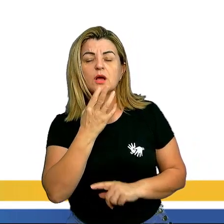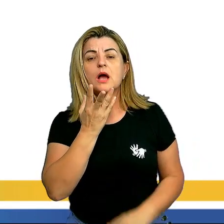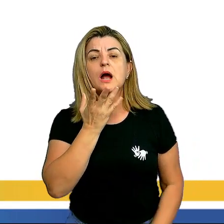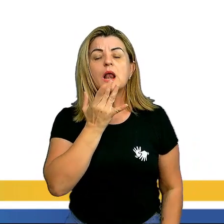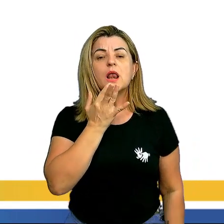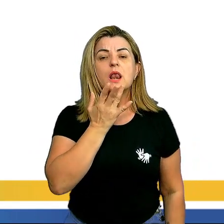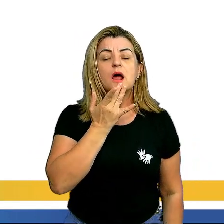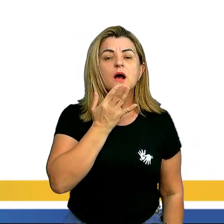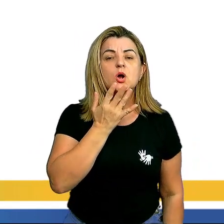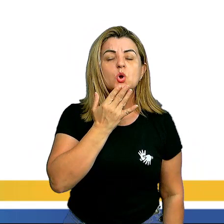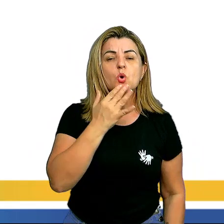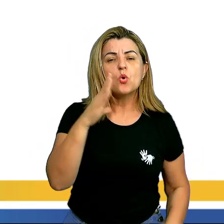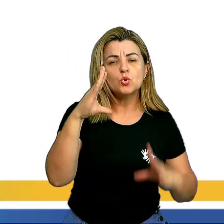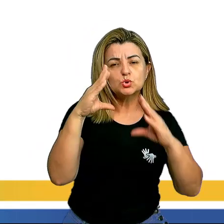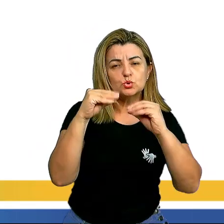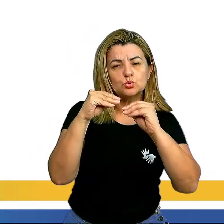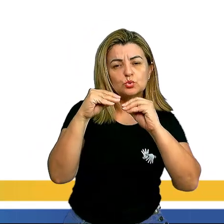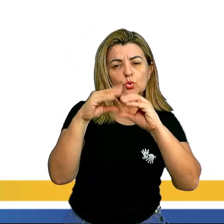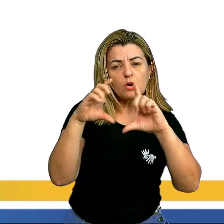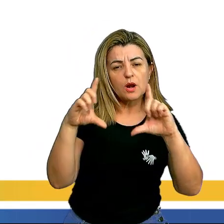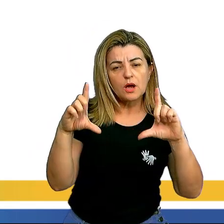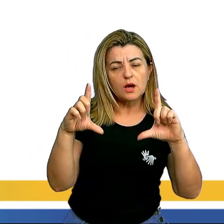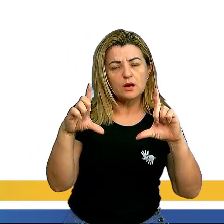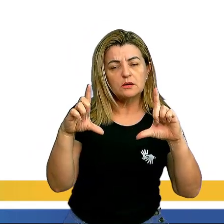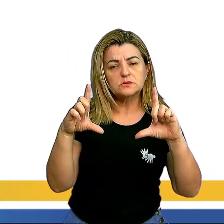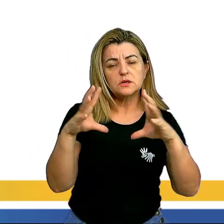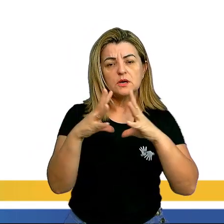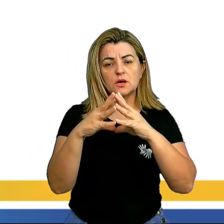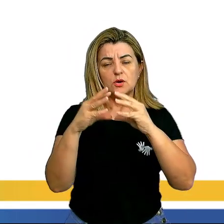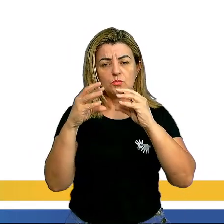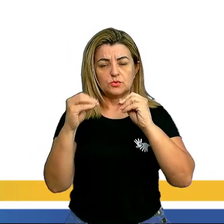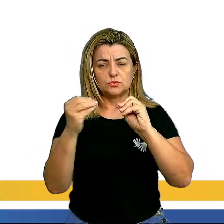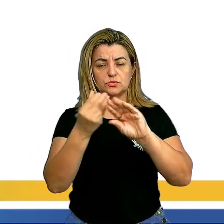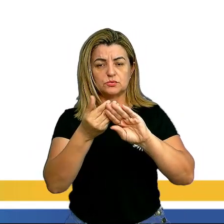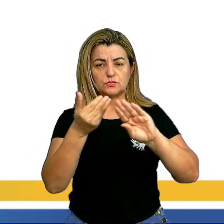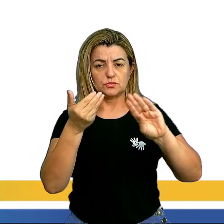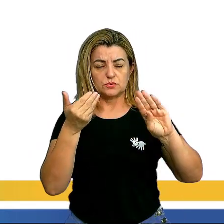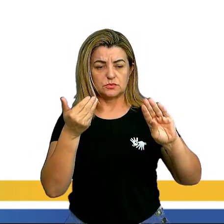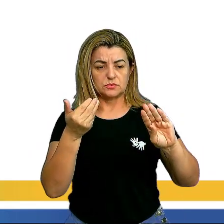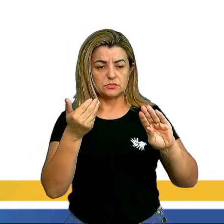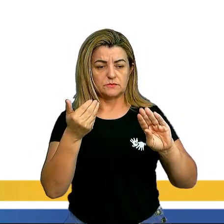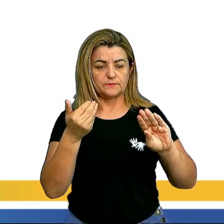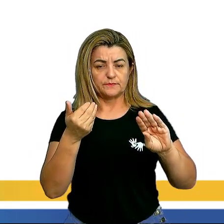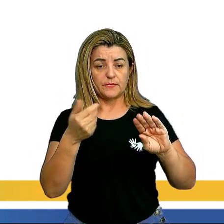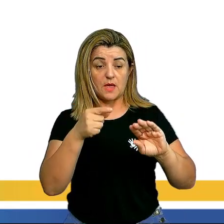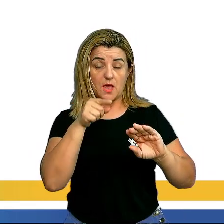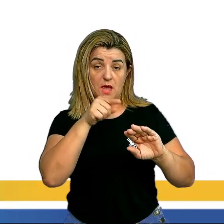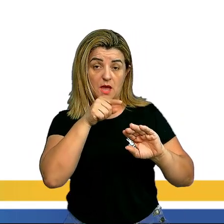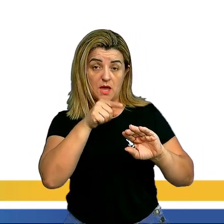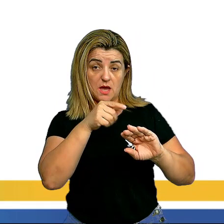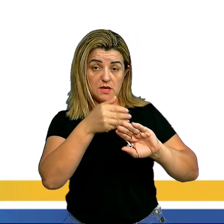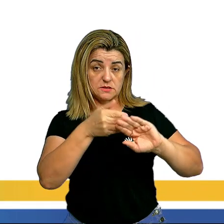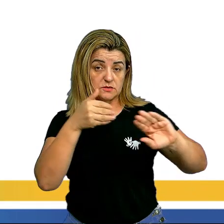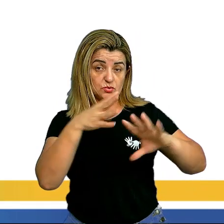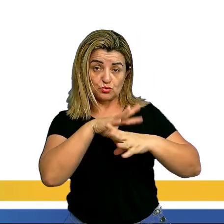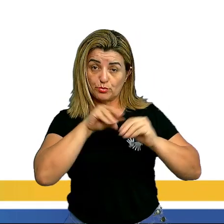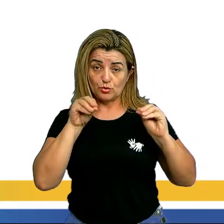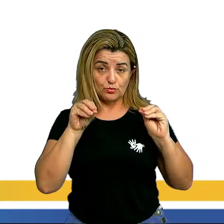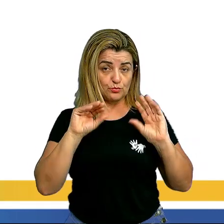de cor, o posterior desaparecimento do fator de isolamento, ou seja, esse isolamento